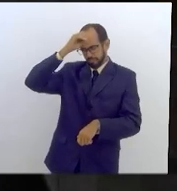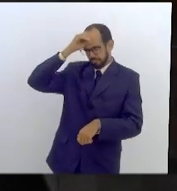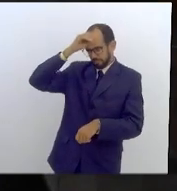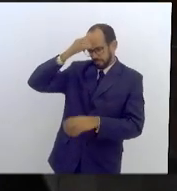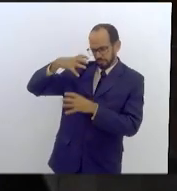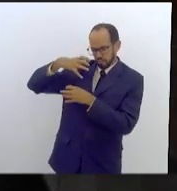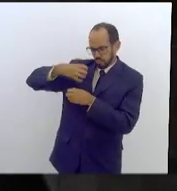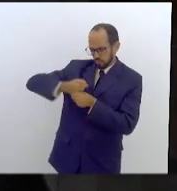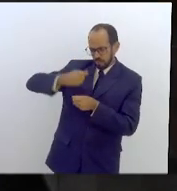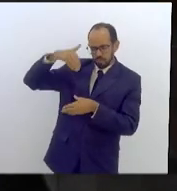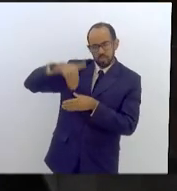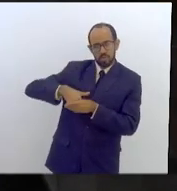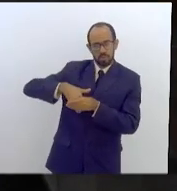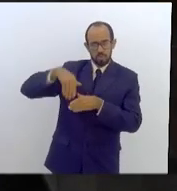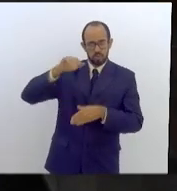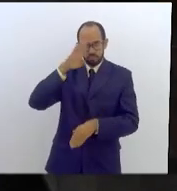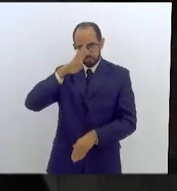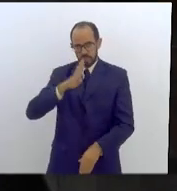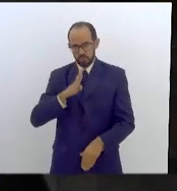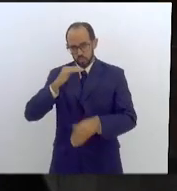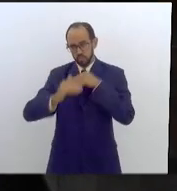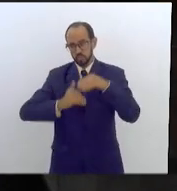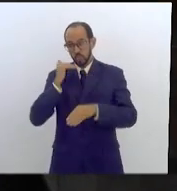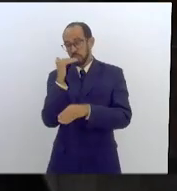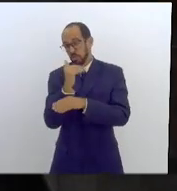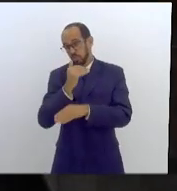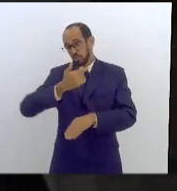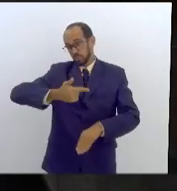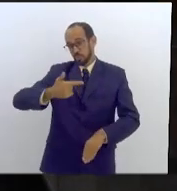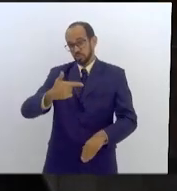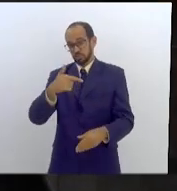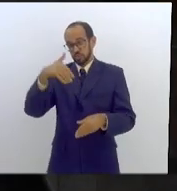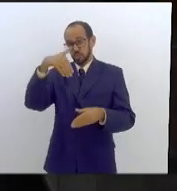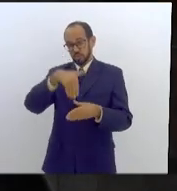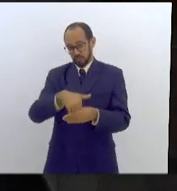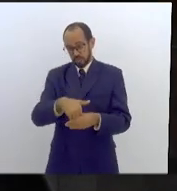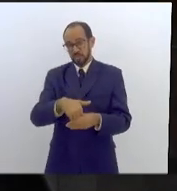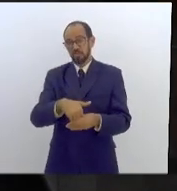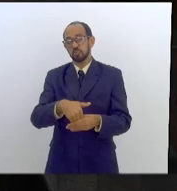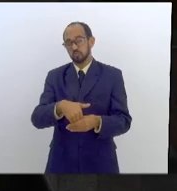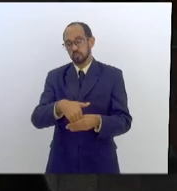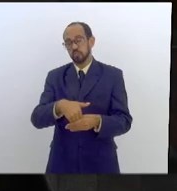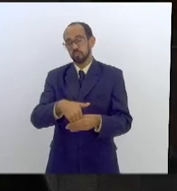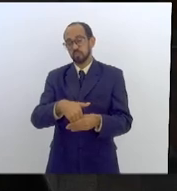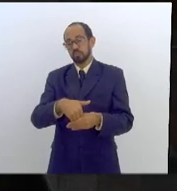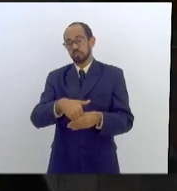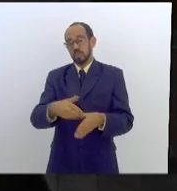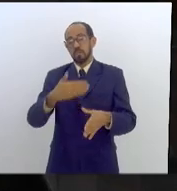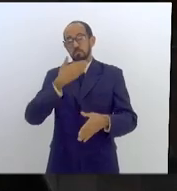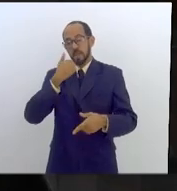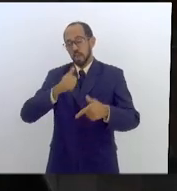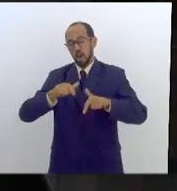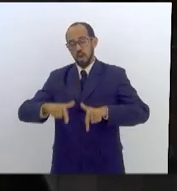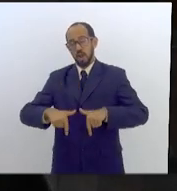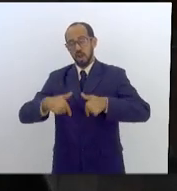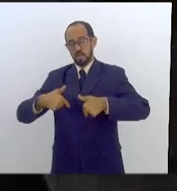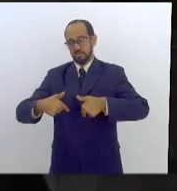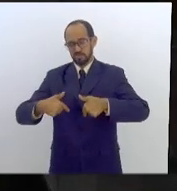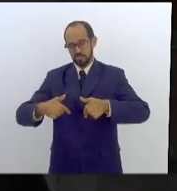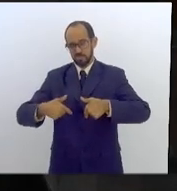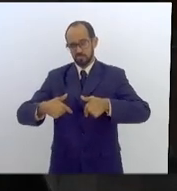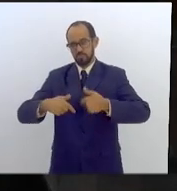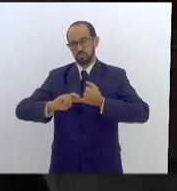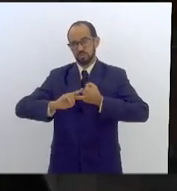no Brasil sobretudo do segundo turno das eleições presidenciais a melhor reação talvez